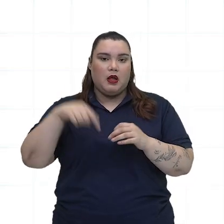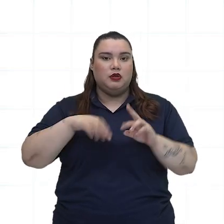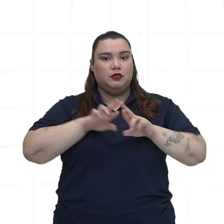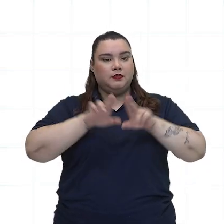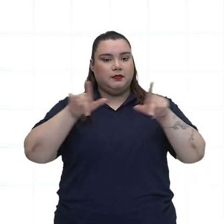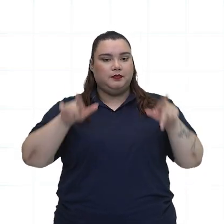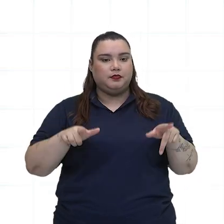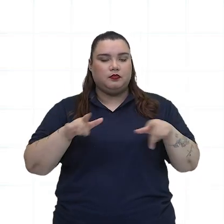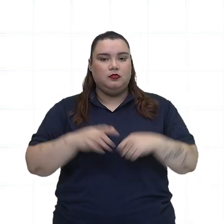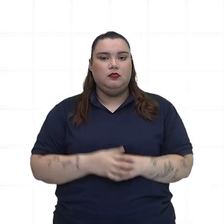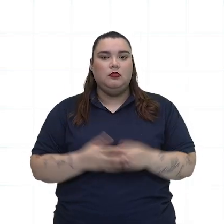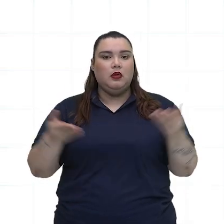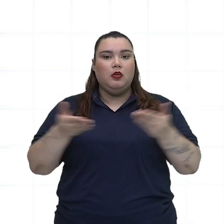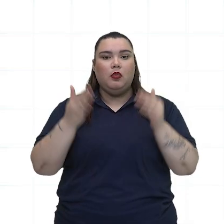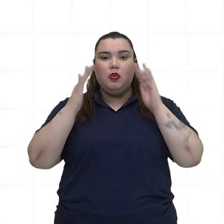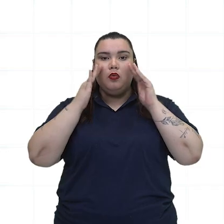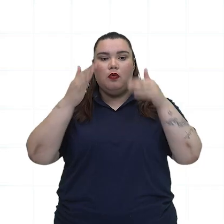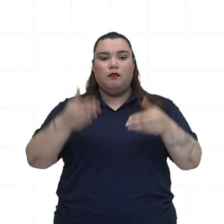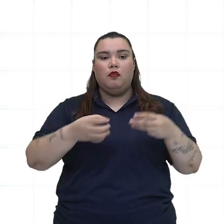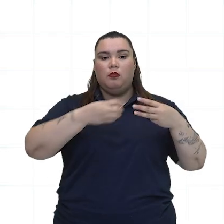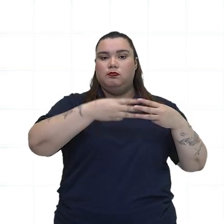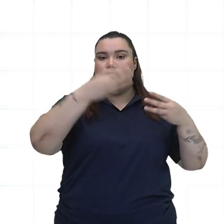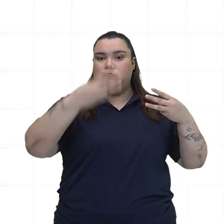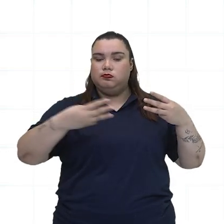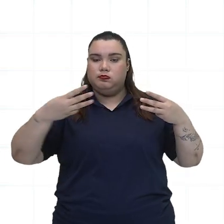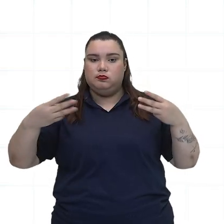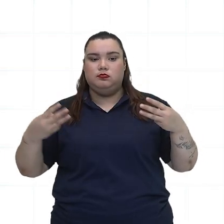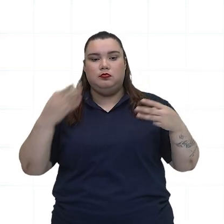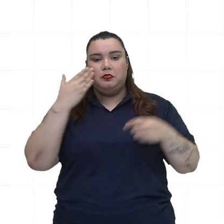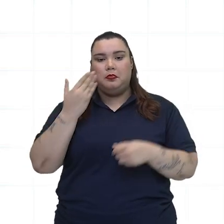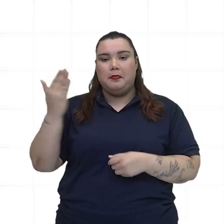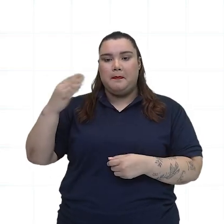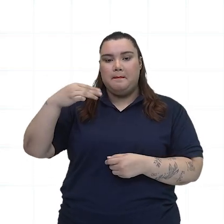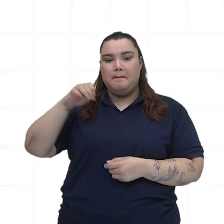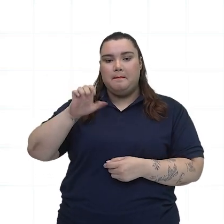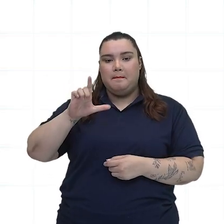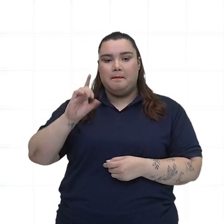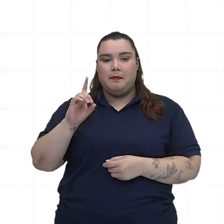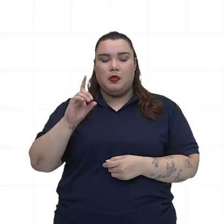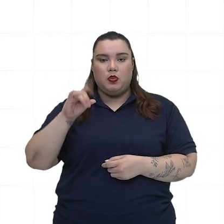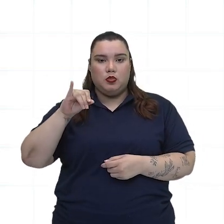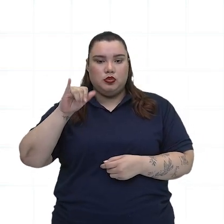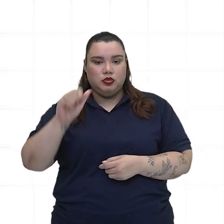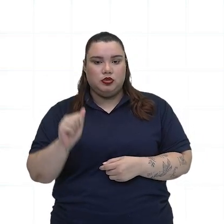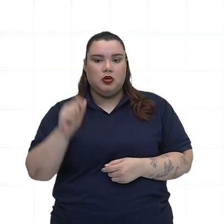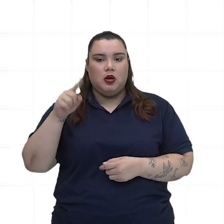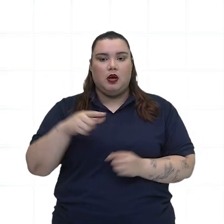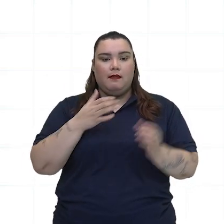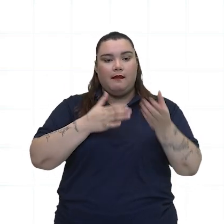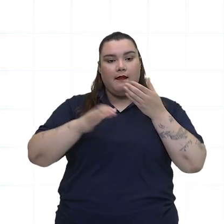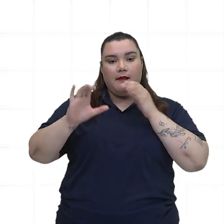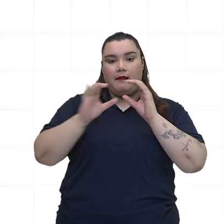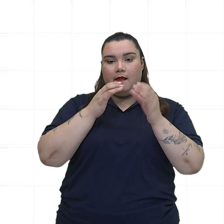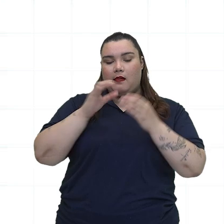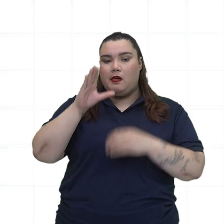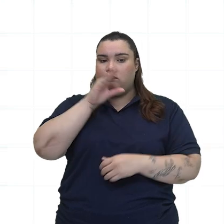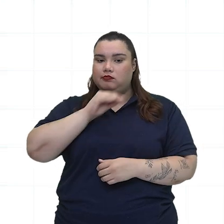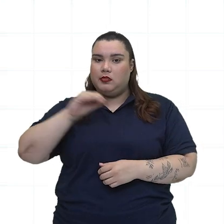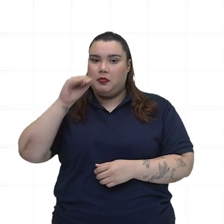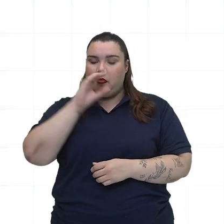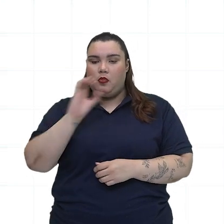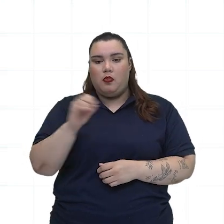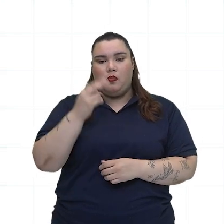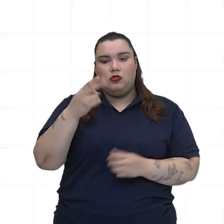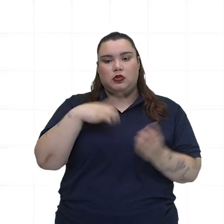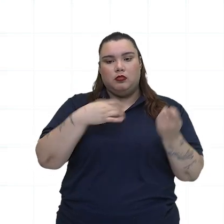nós vamos falar sobre a melodia. É a parte da música que geralmente é cantada ou